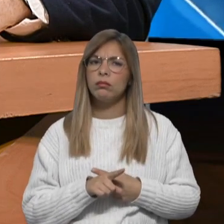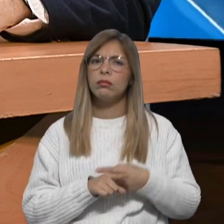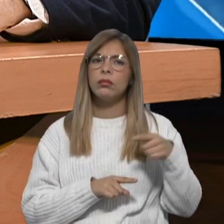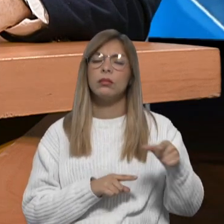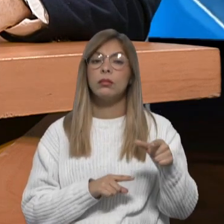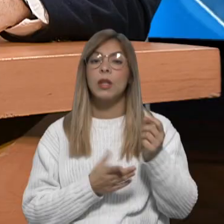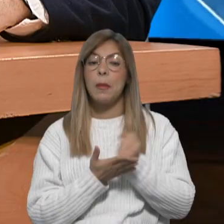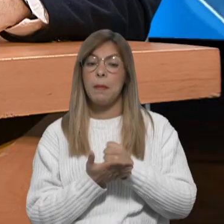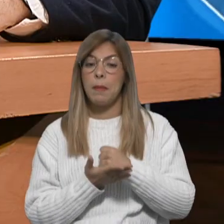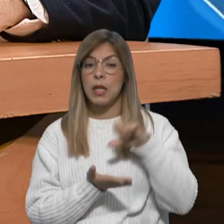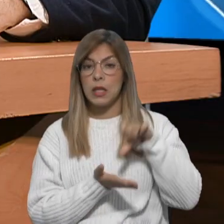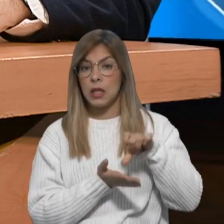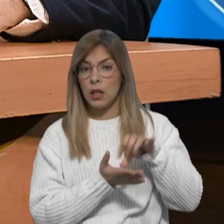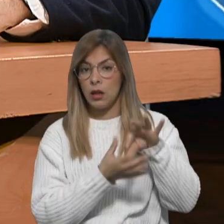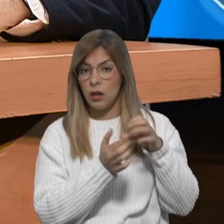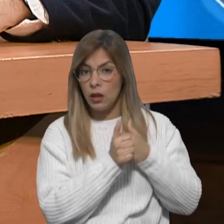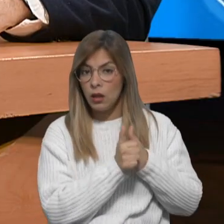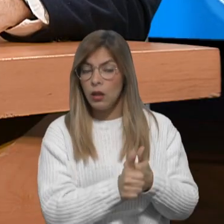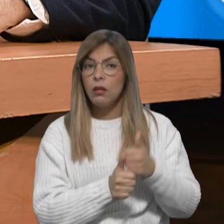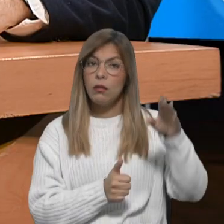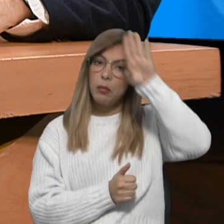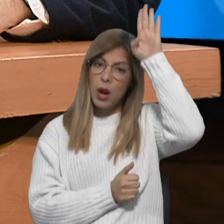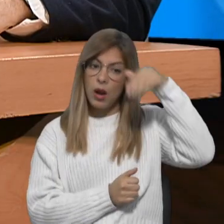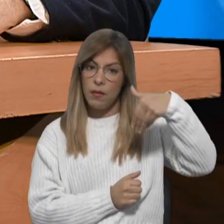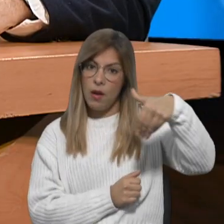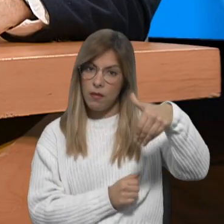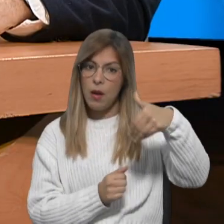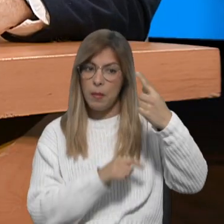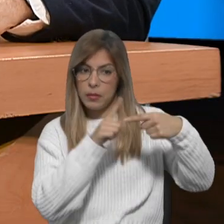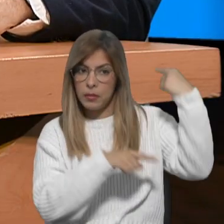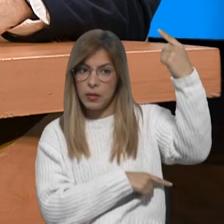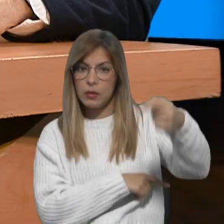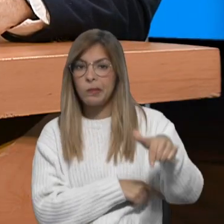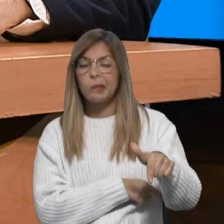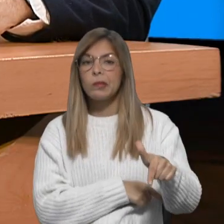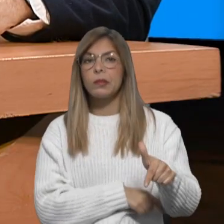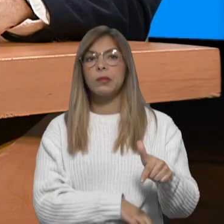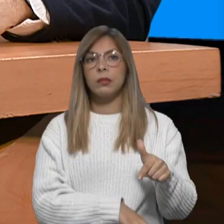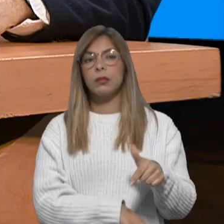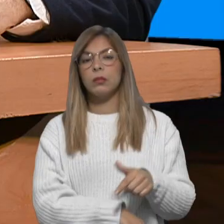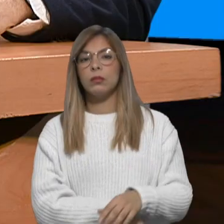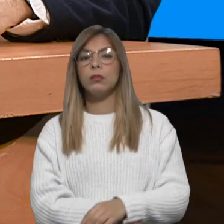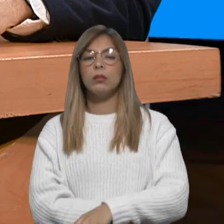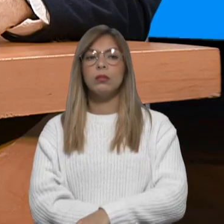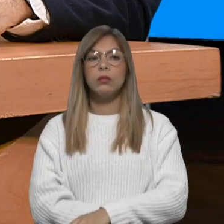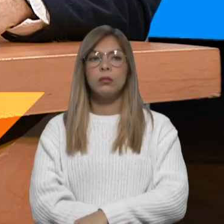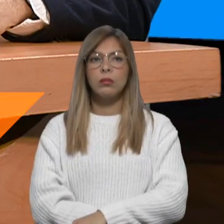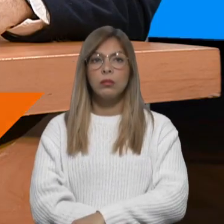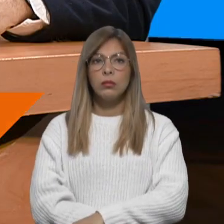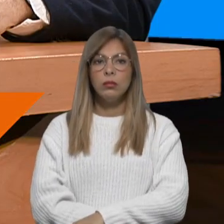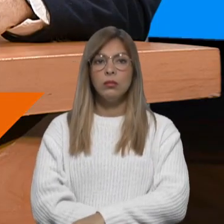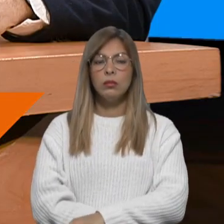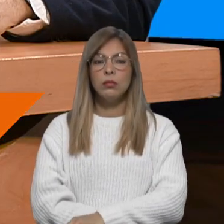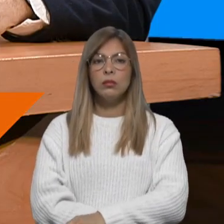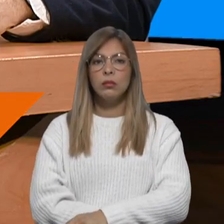Central, que se vai reunir então em Braga no dia 15, portanto para a semana, tem esta... É uma boa notícia trazer a